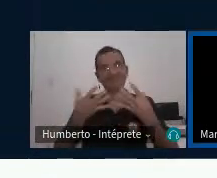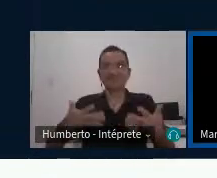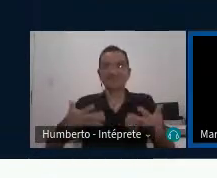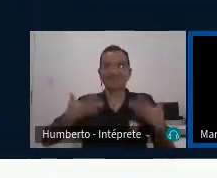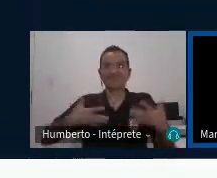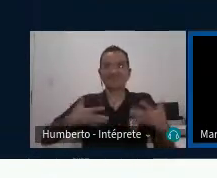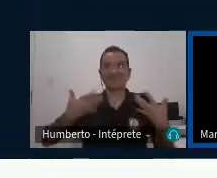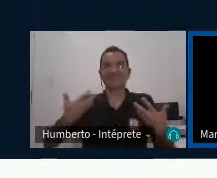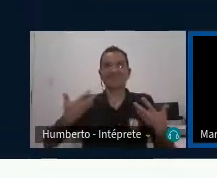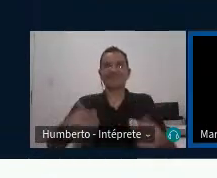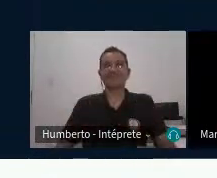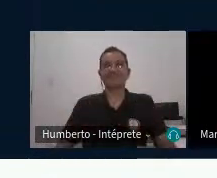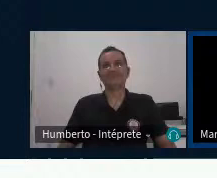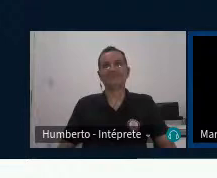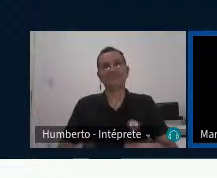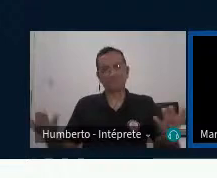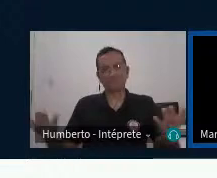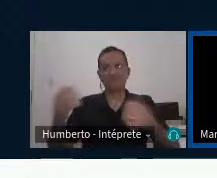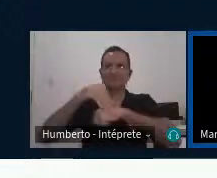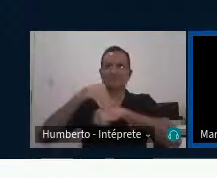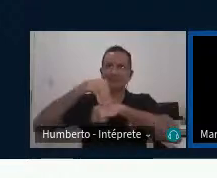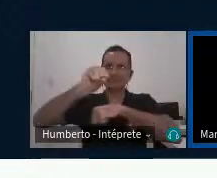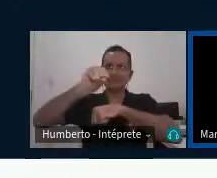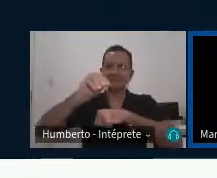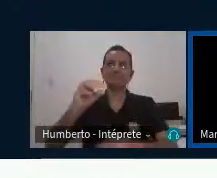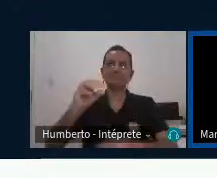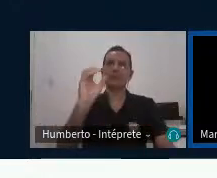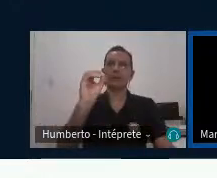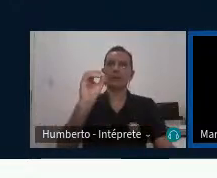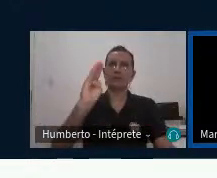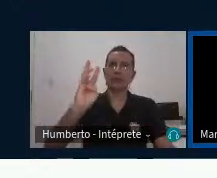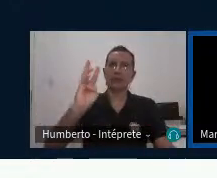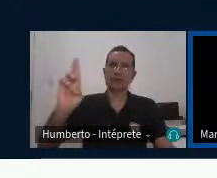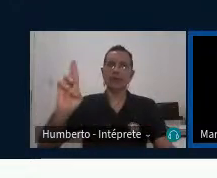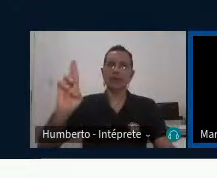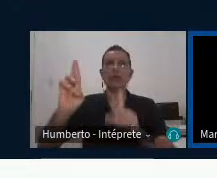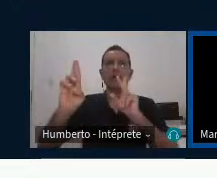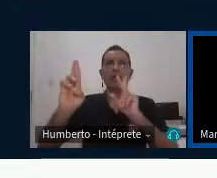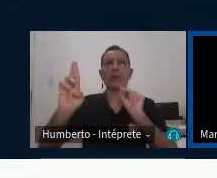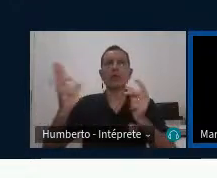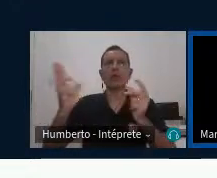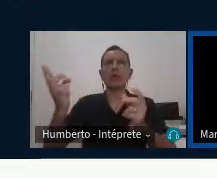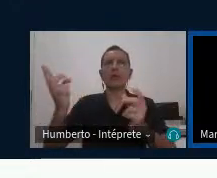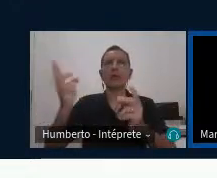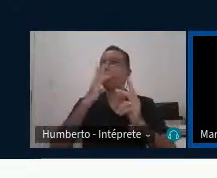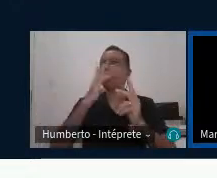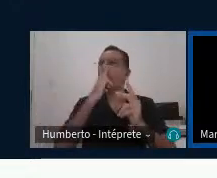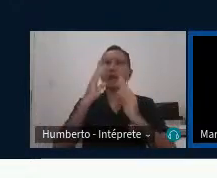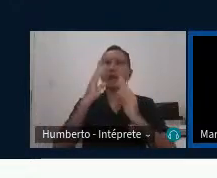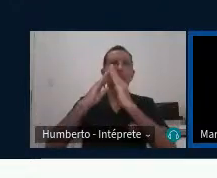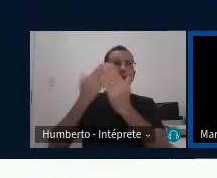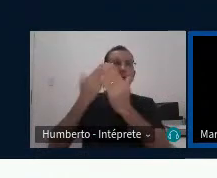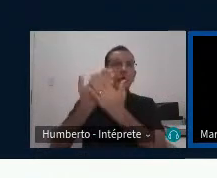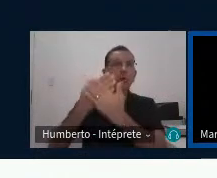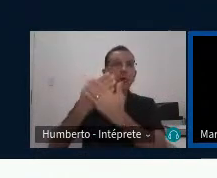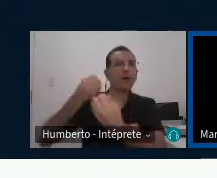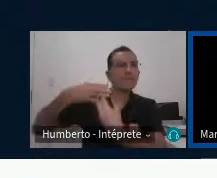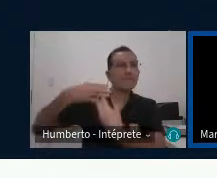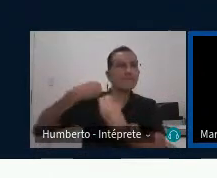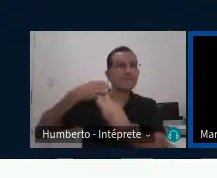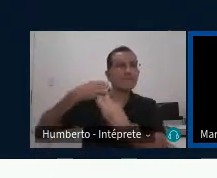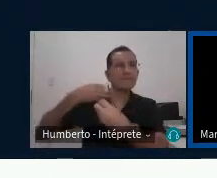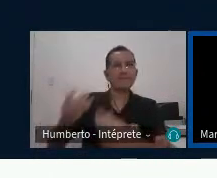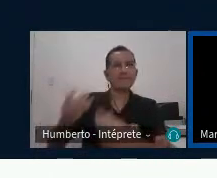conselho, a OBR é uma organização pedagógica, como eu falei, então todo o material que a gente comentou aqui,